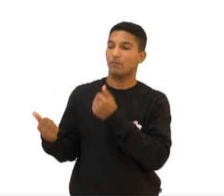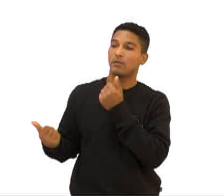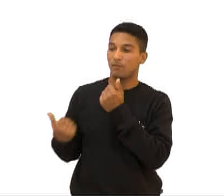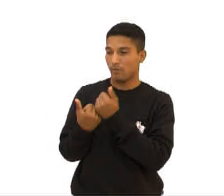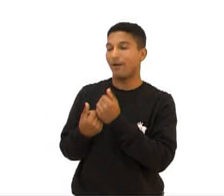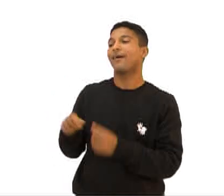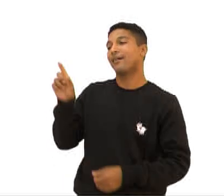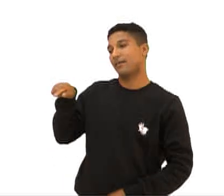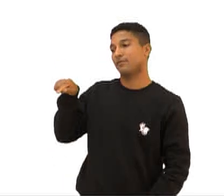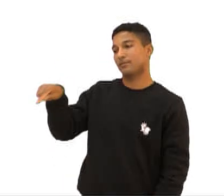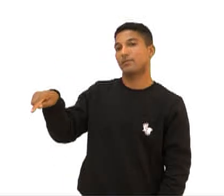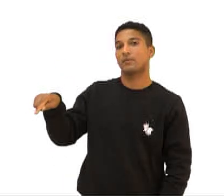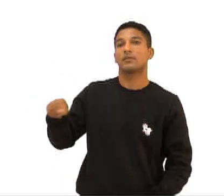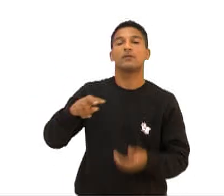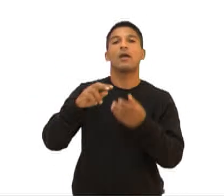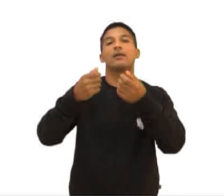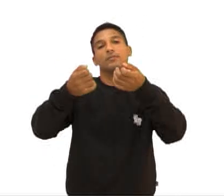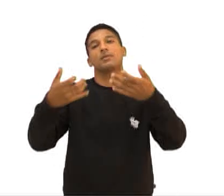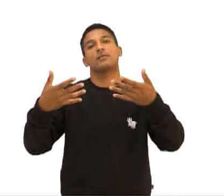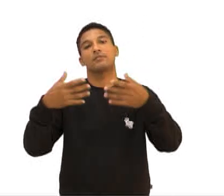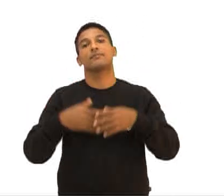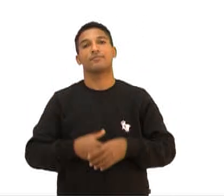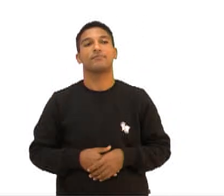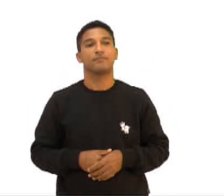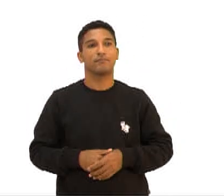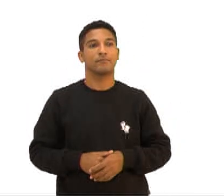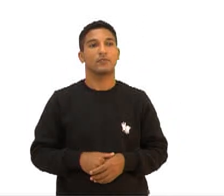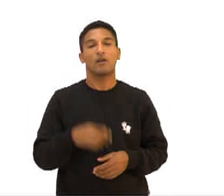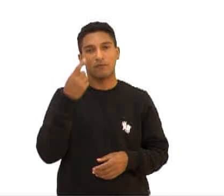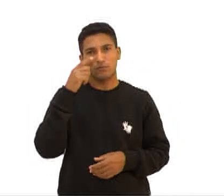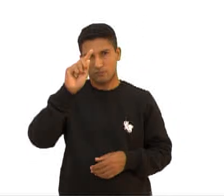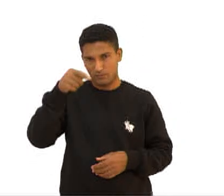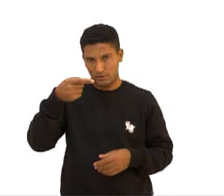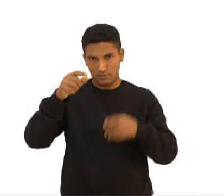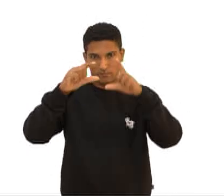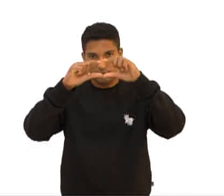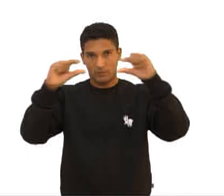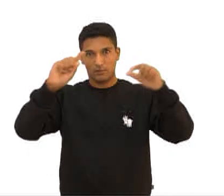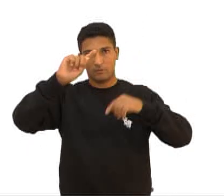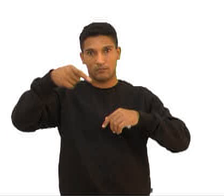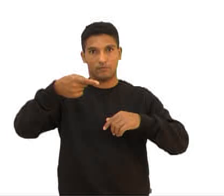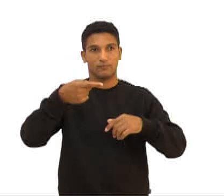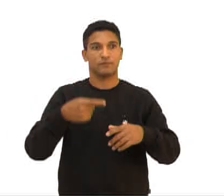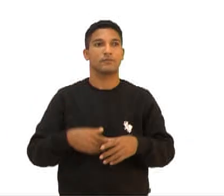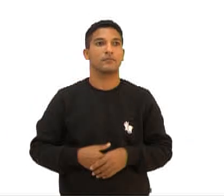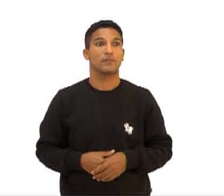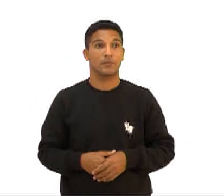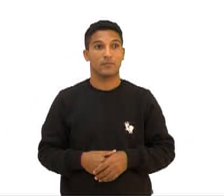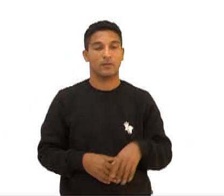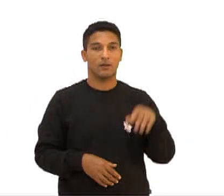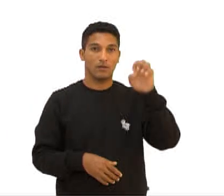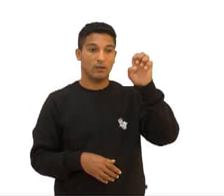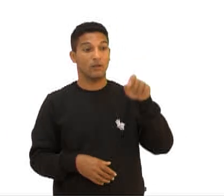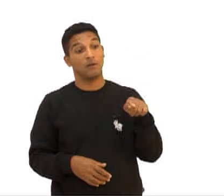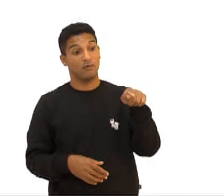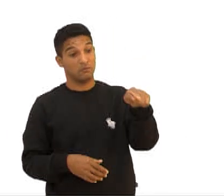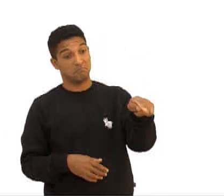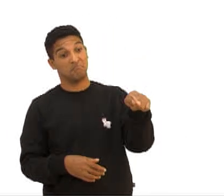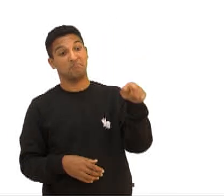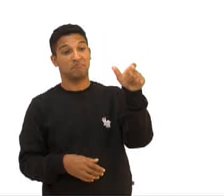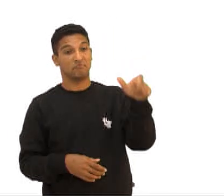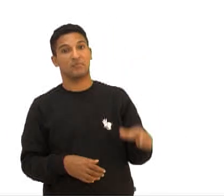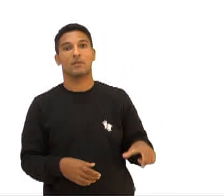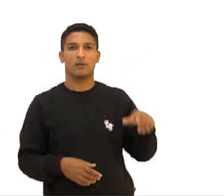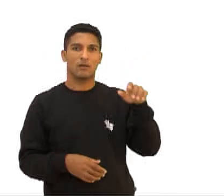você. Explicativa. Olha entre vírgulas ali. E. Ele é um dos trabalhadores que mais